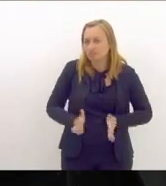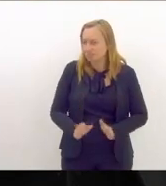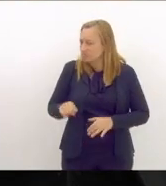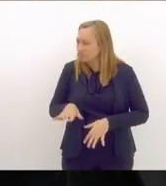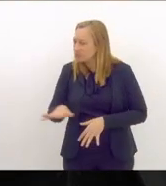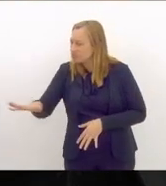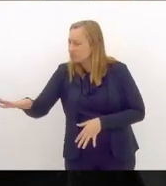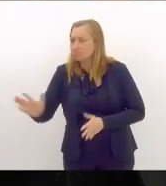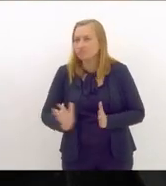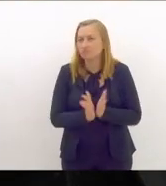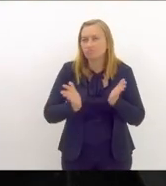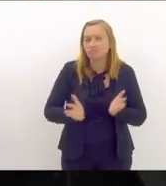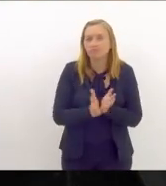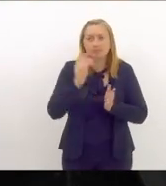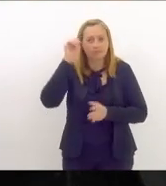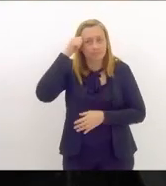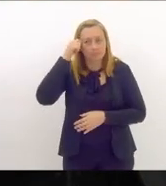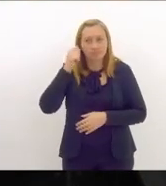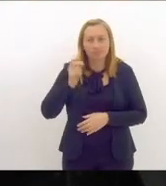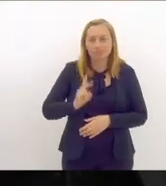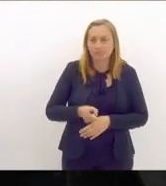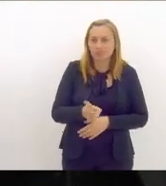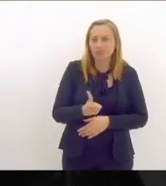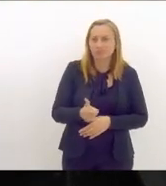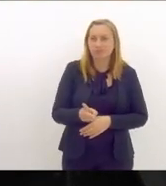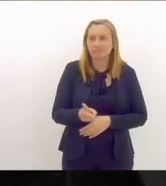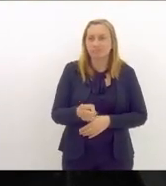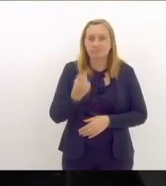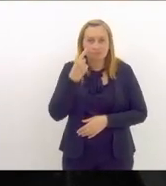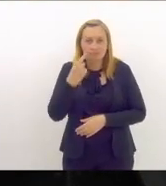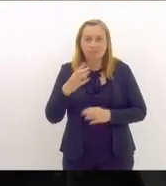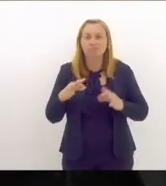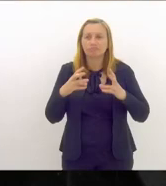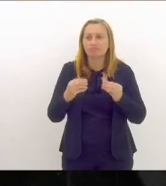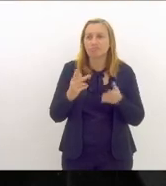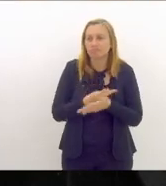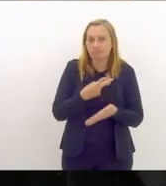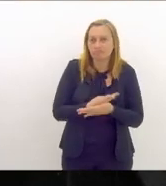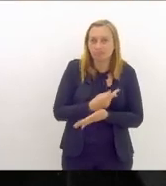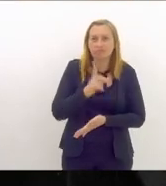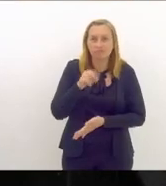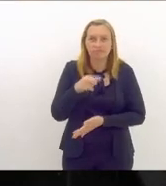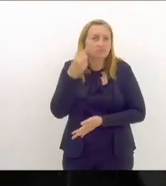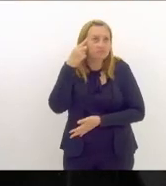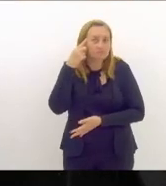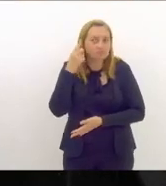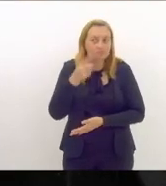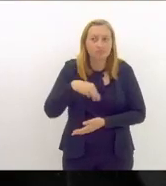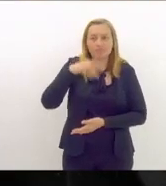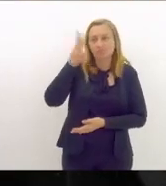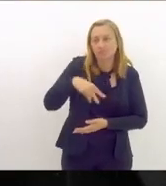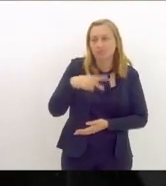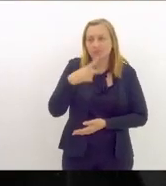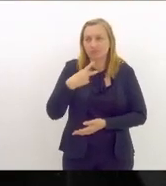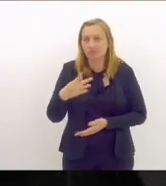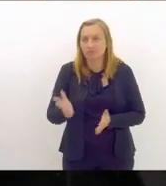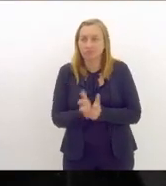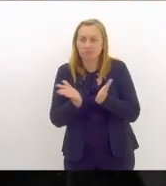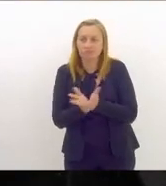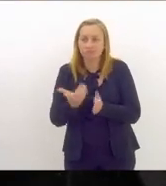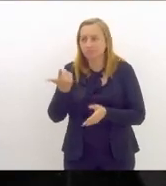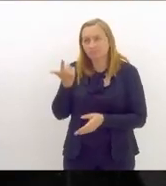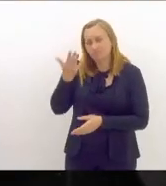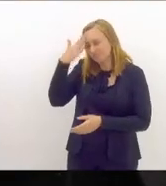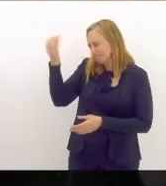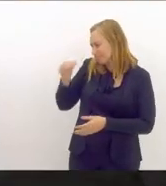favela, a gente que nasce pobre, preto, a gente sempre nasce vendo tudo que está errado, né? Quem pensa que, quem diz que o pobre não sabe votar, quem